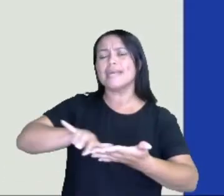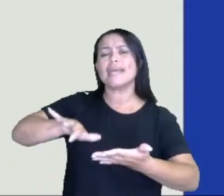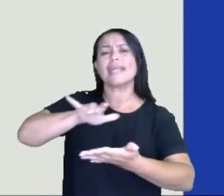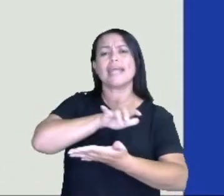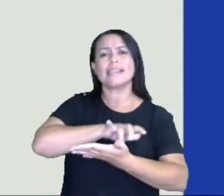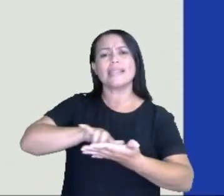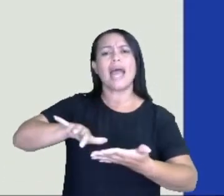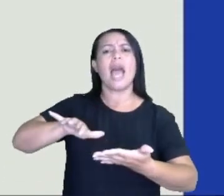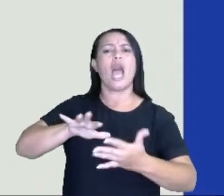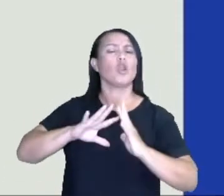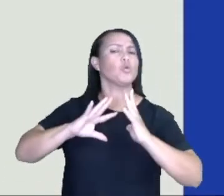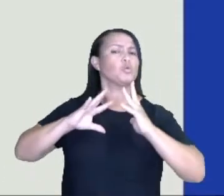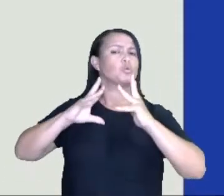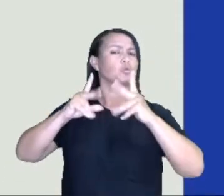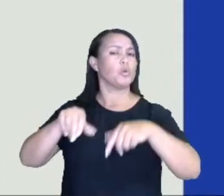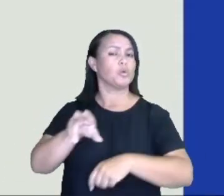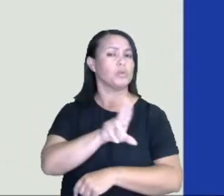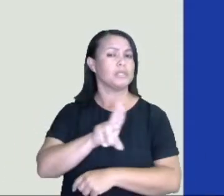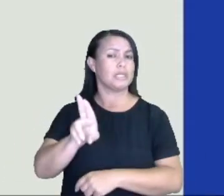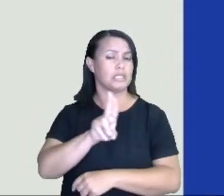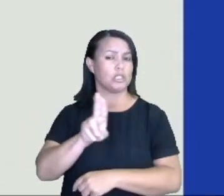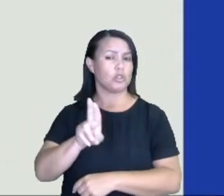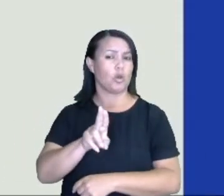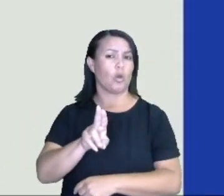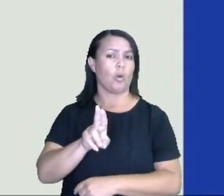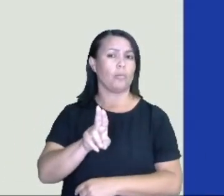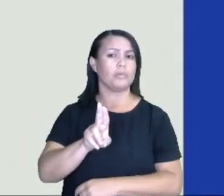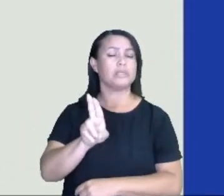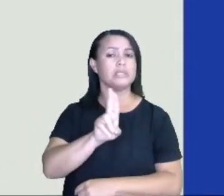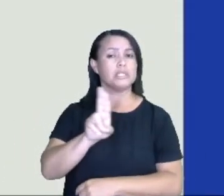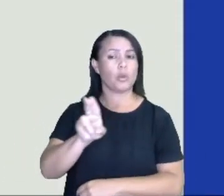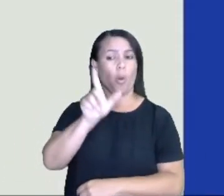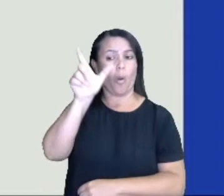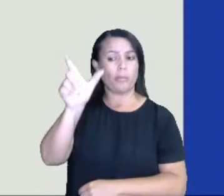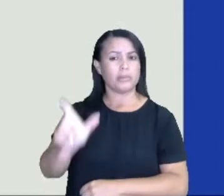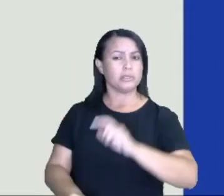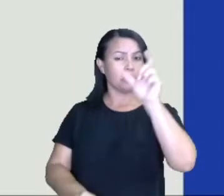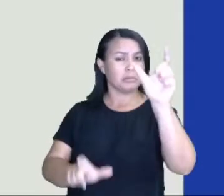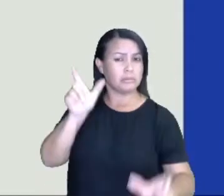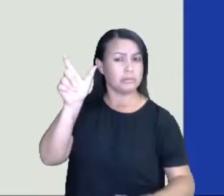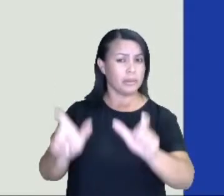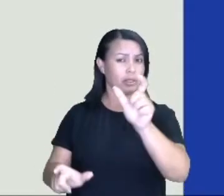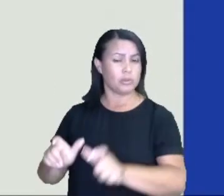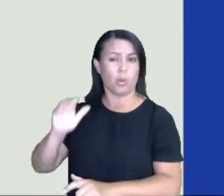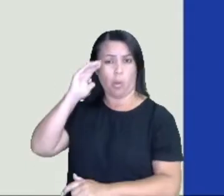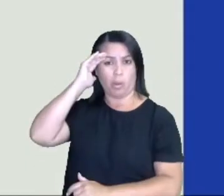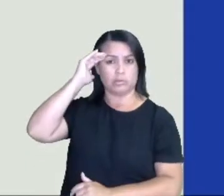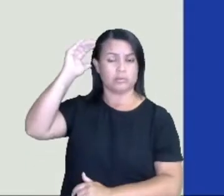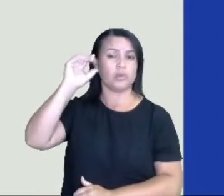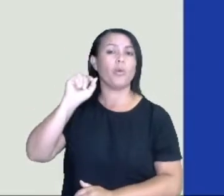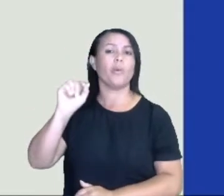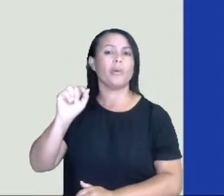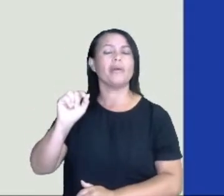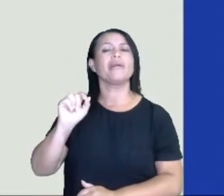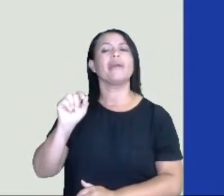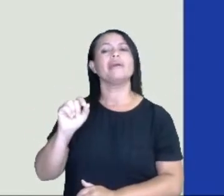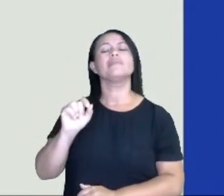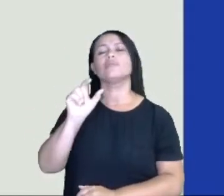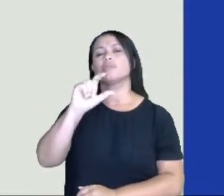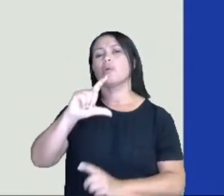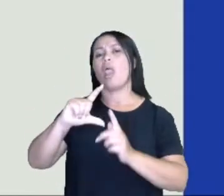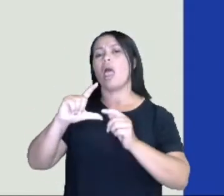secretário, todos esses nomes que designam esses altos cargos são escritos com a letra